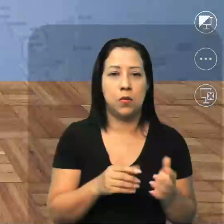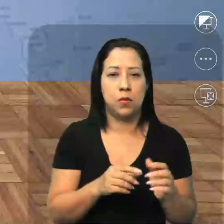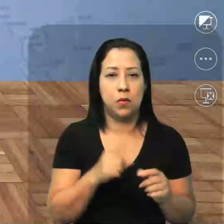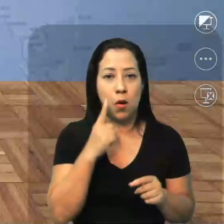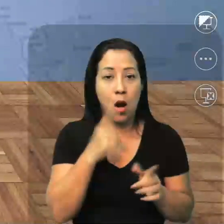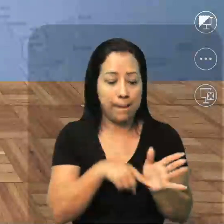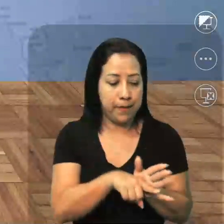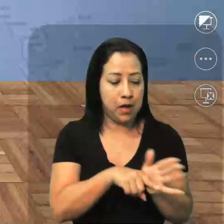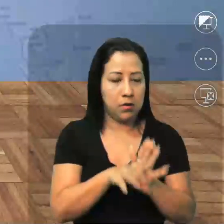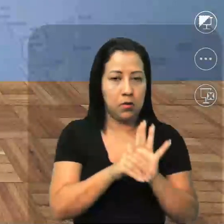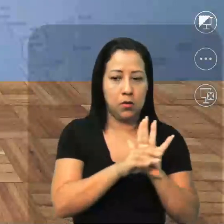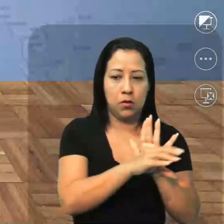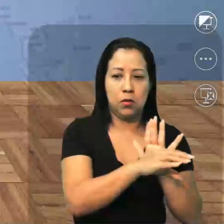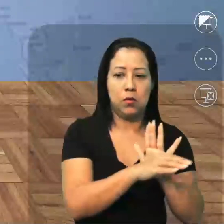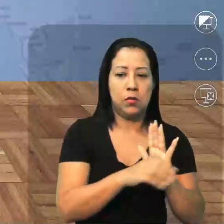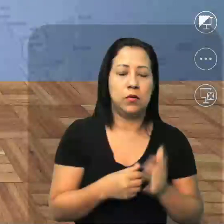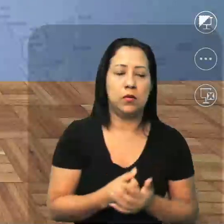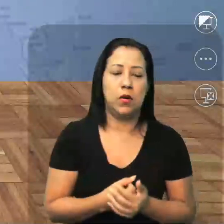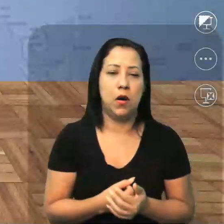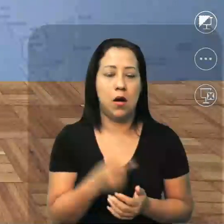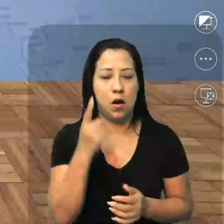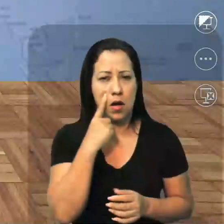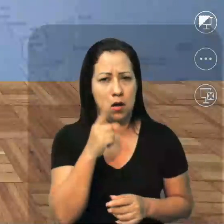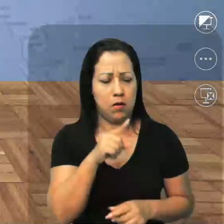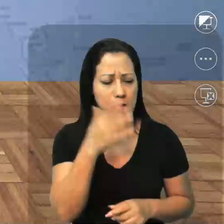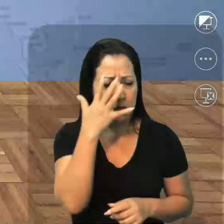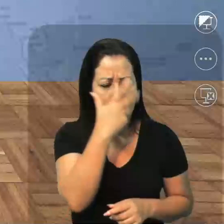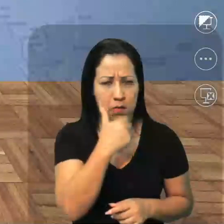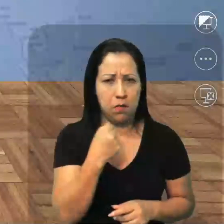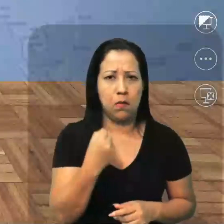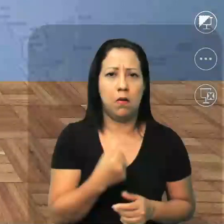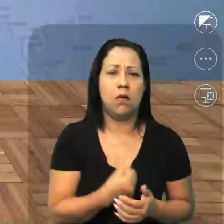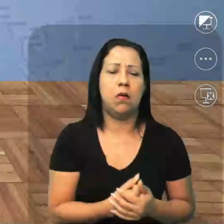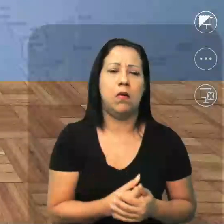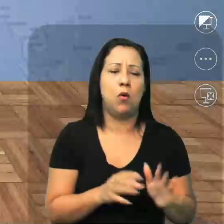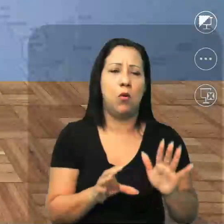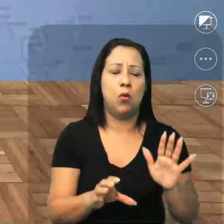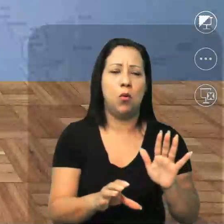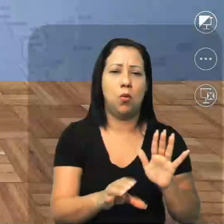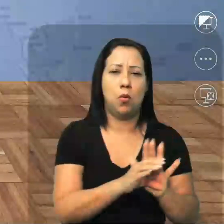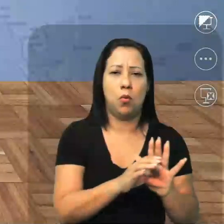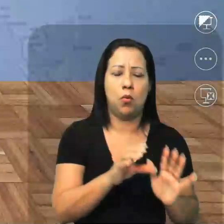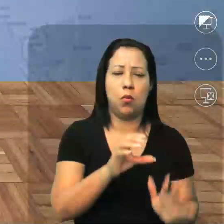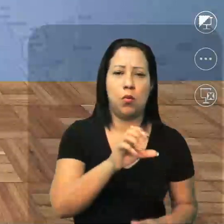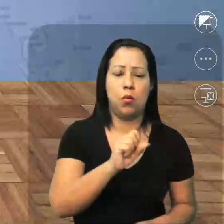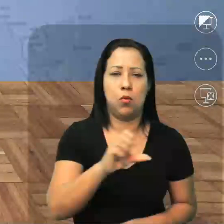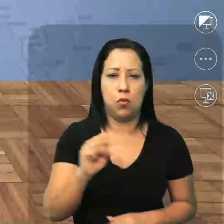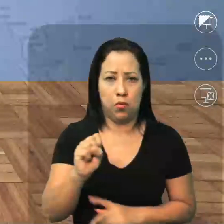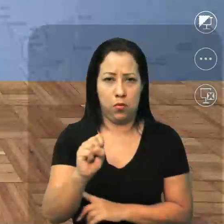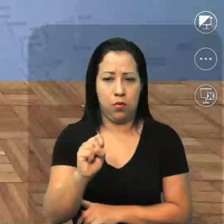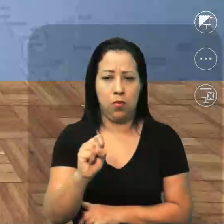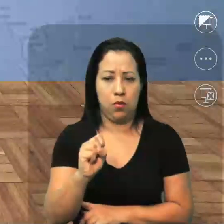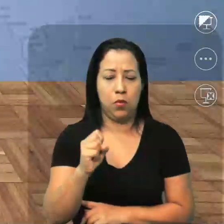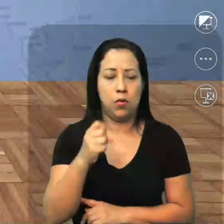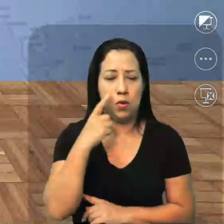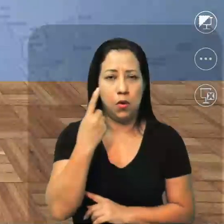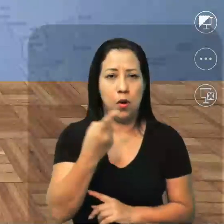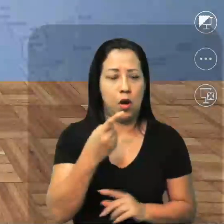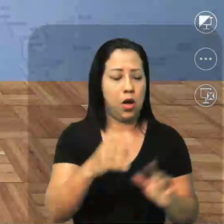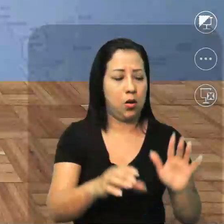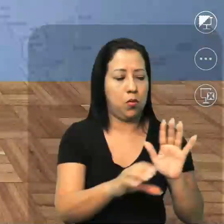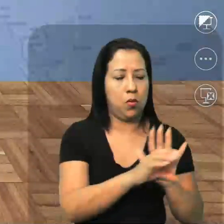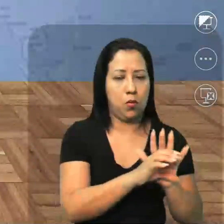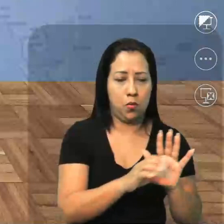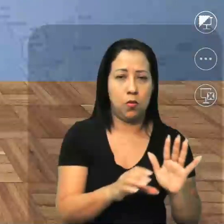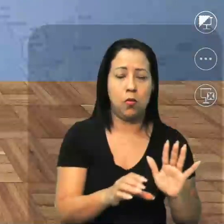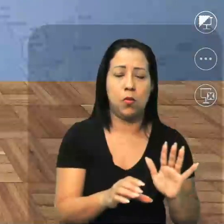lá. É tão lindo. A Constituição Brasileira de 88 foi chamada de Constituição Cidadã. Mas